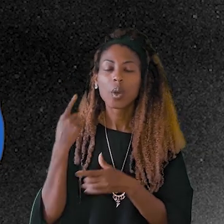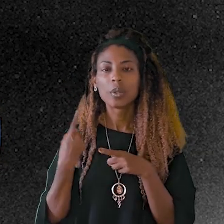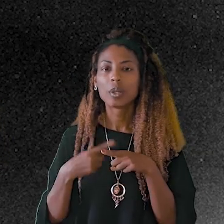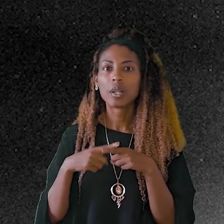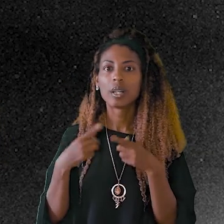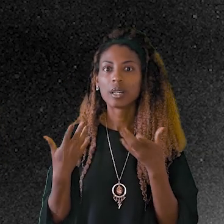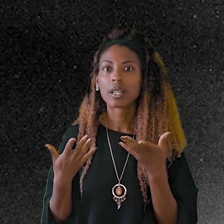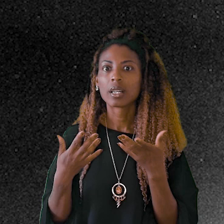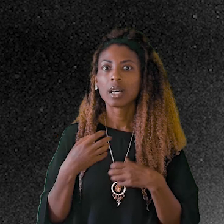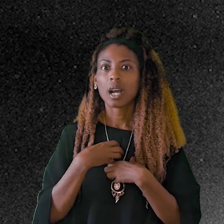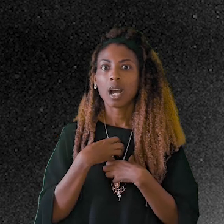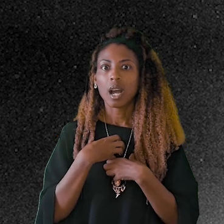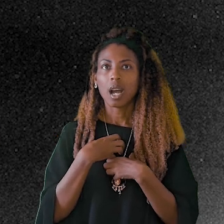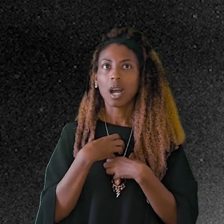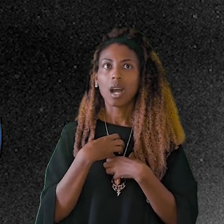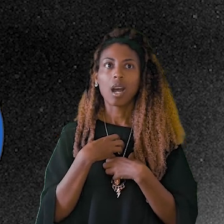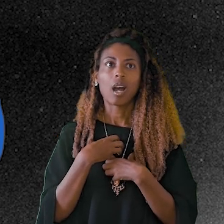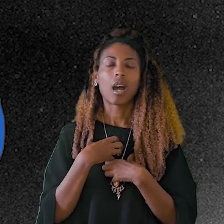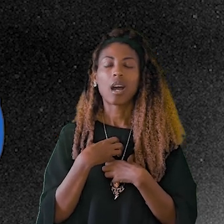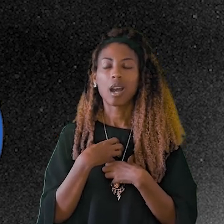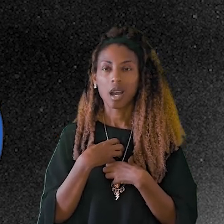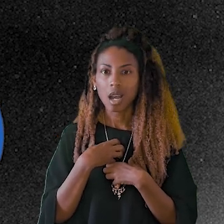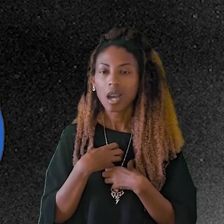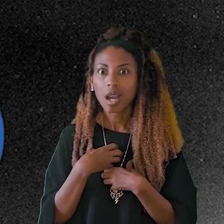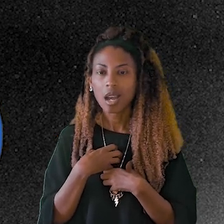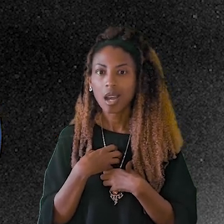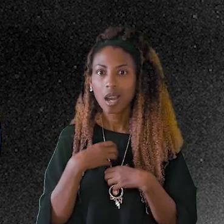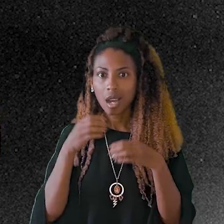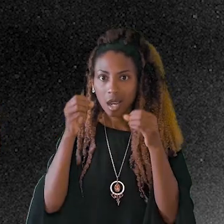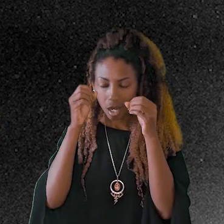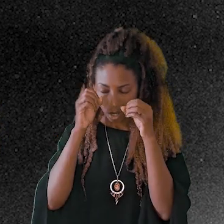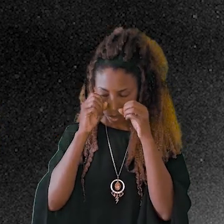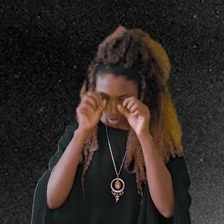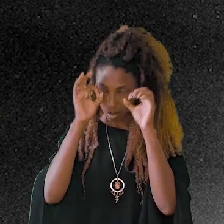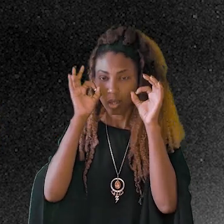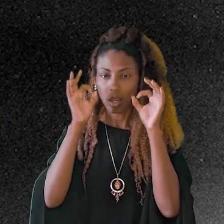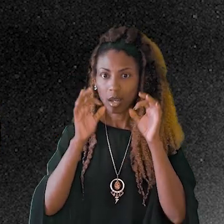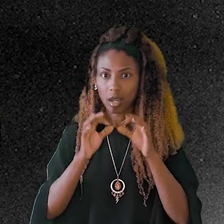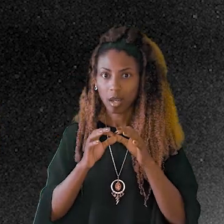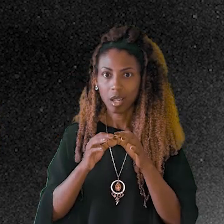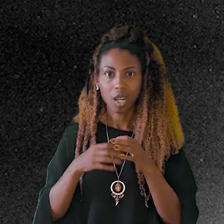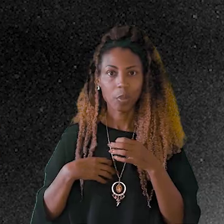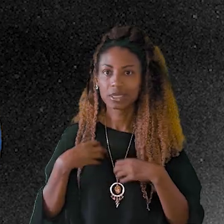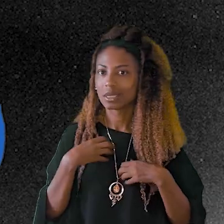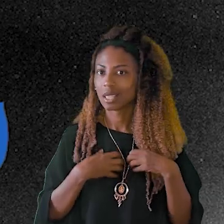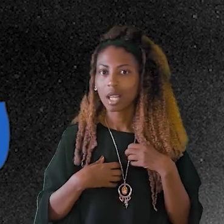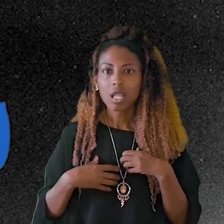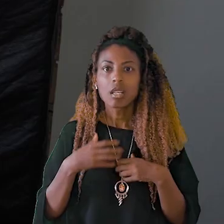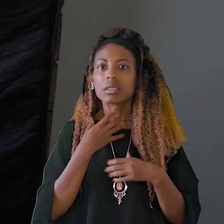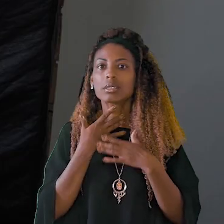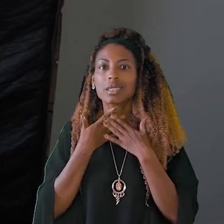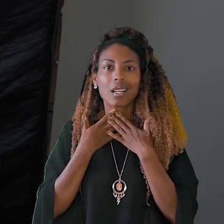Porque a minha reação foi isso aqui, ó. Quando eu abri meu olho, aí eu comecei a ficar assim, aí eu passei mal, eu comecei a passar mal. Eu comecei a ficar com falta de